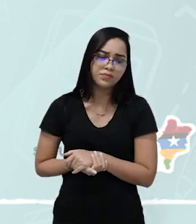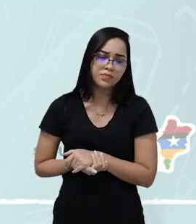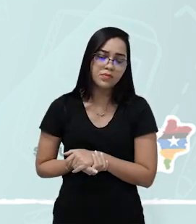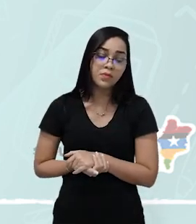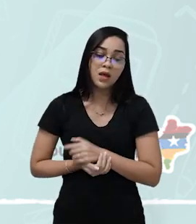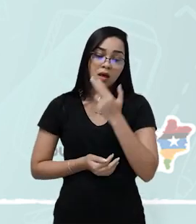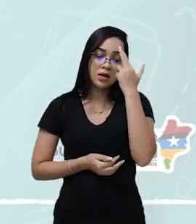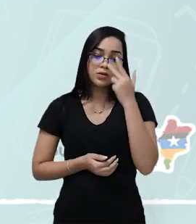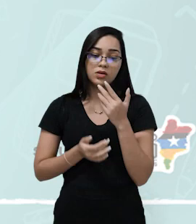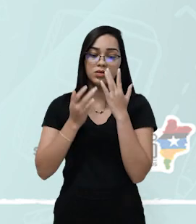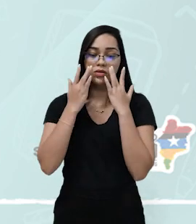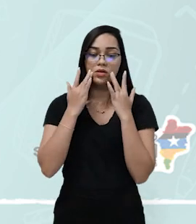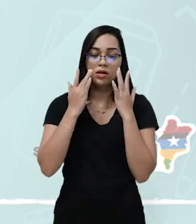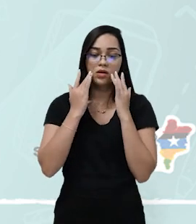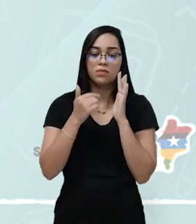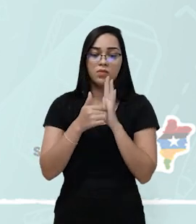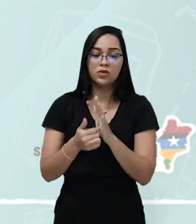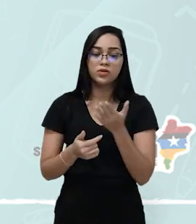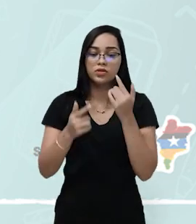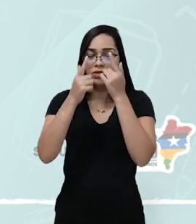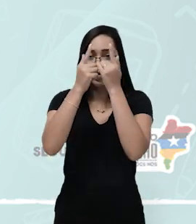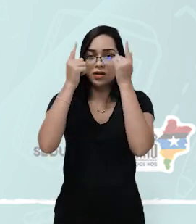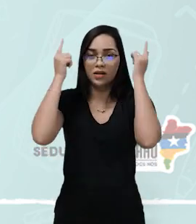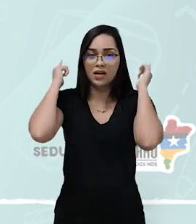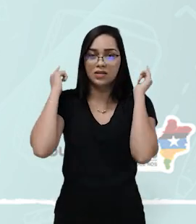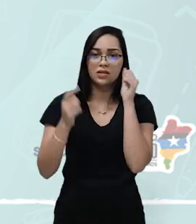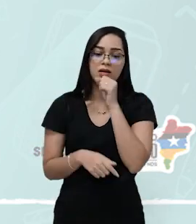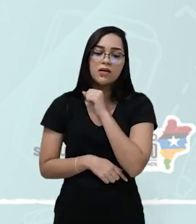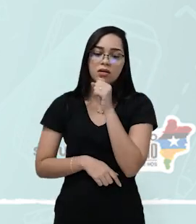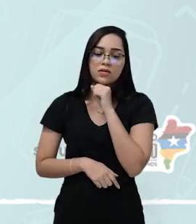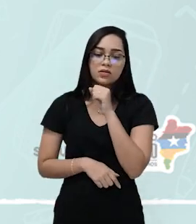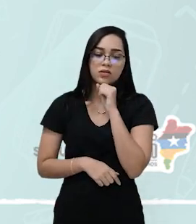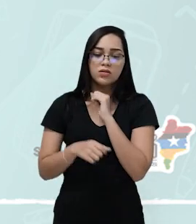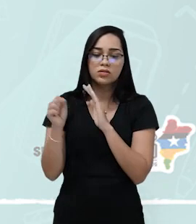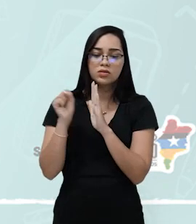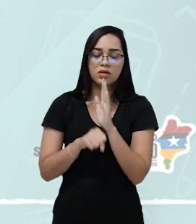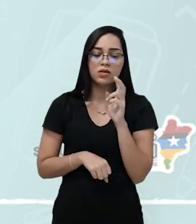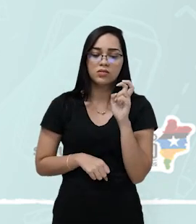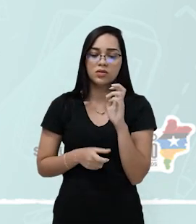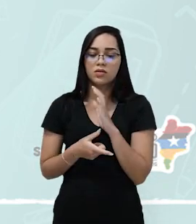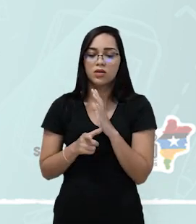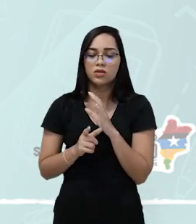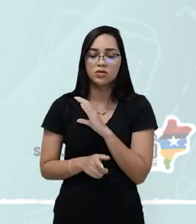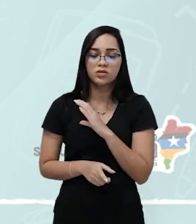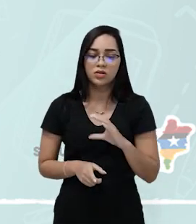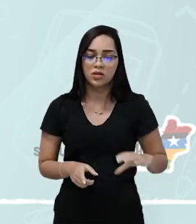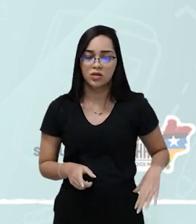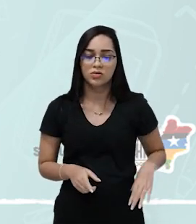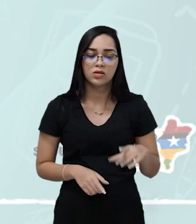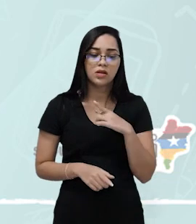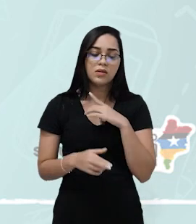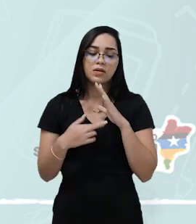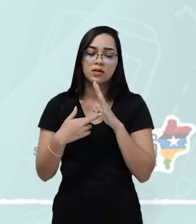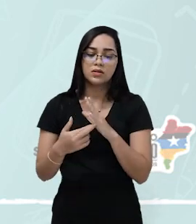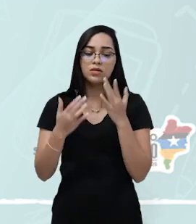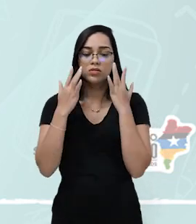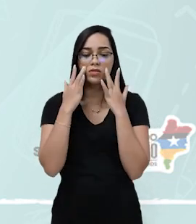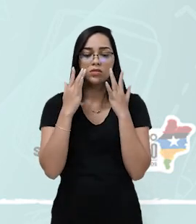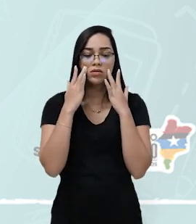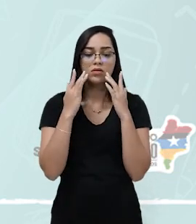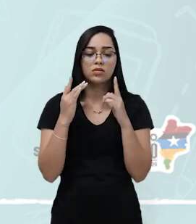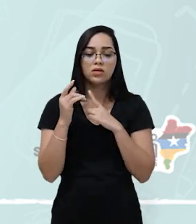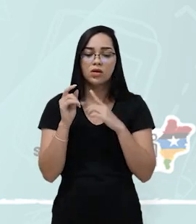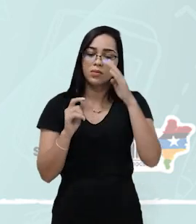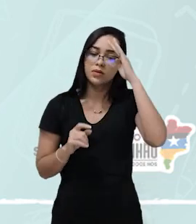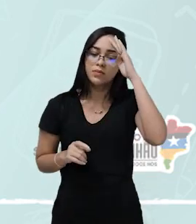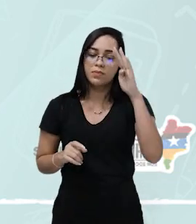A história do teatro vai se remontar à Grécia Antiga, na qual a sua representação, né, a